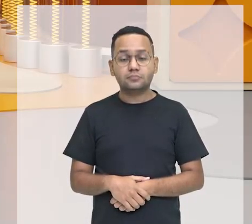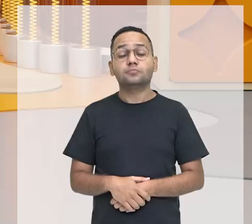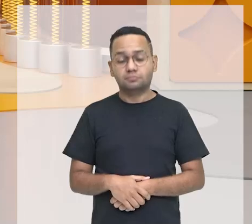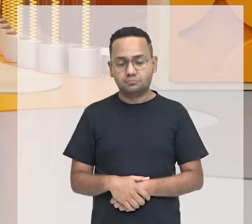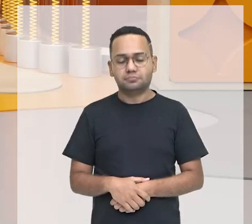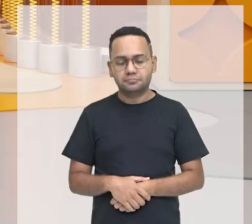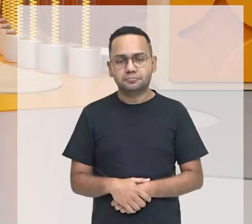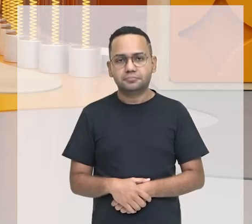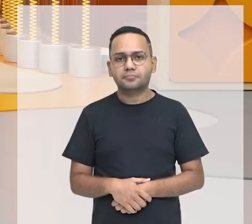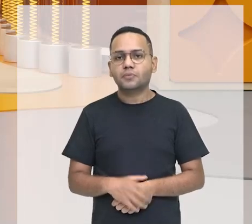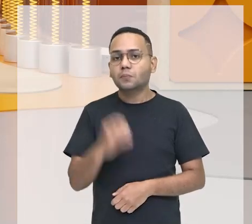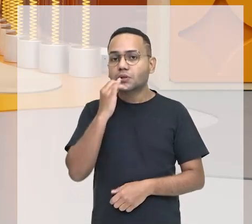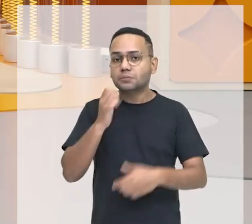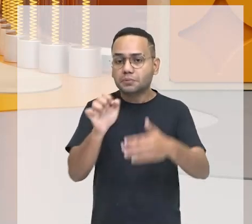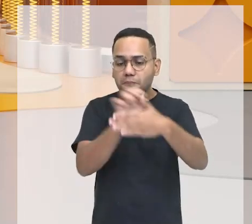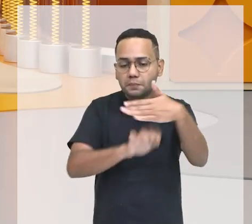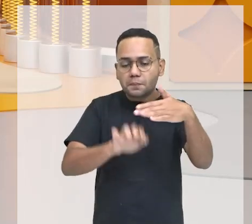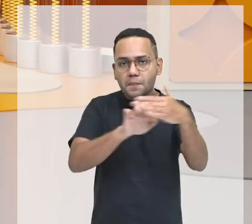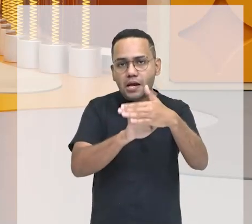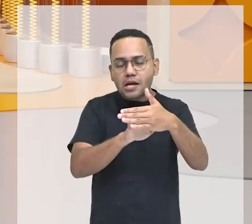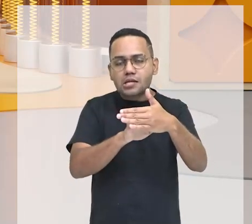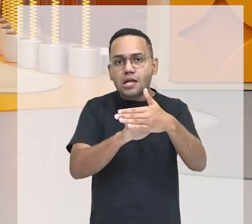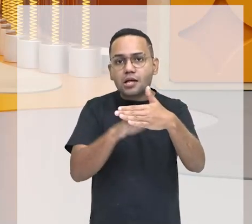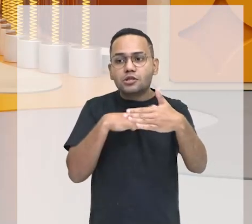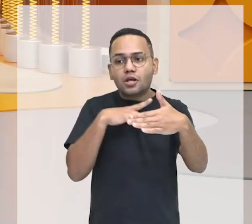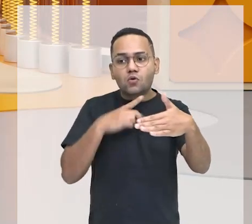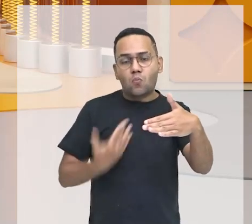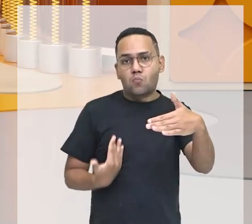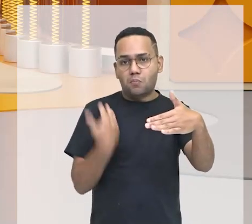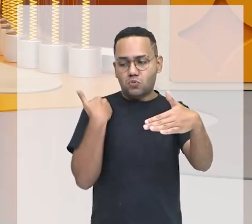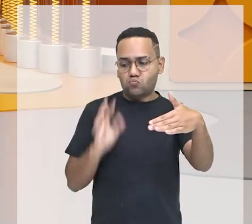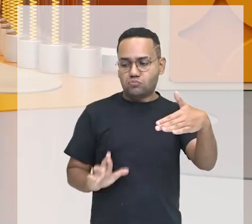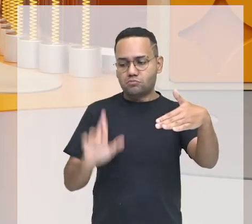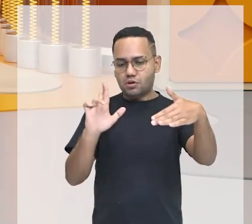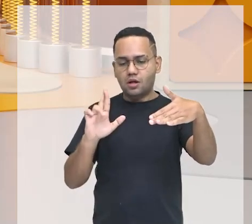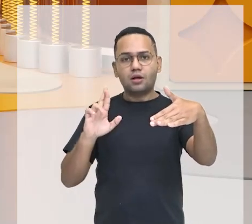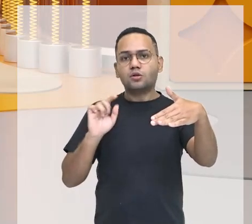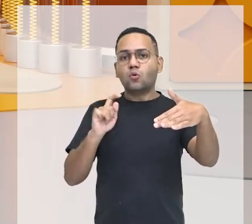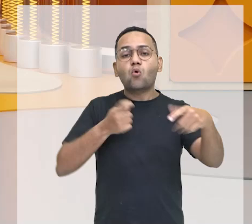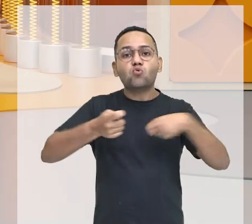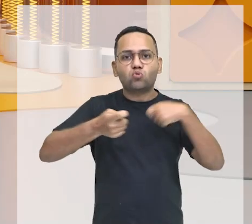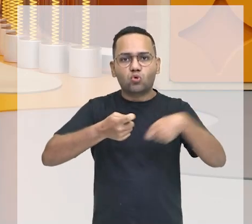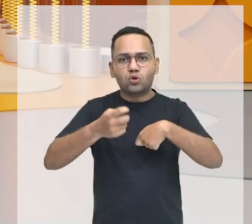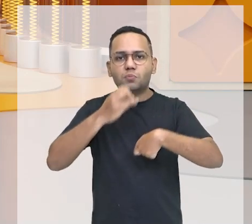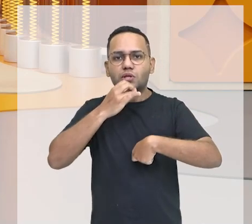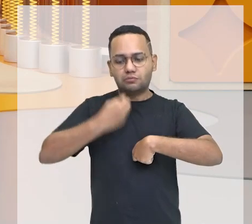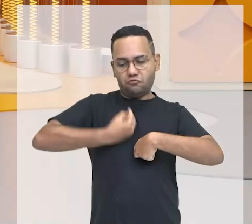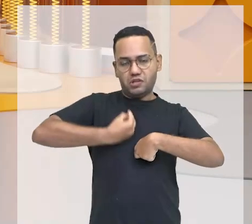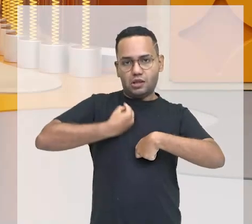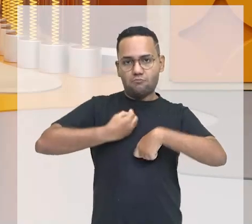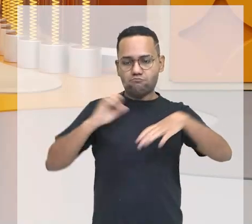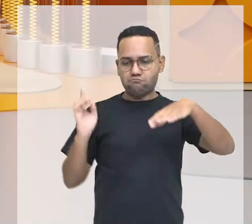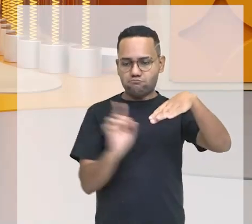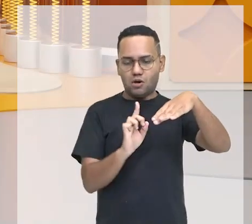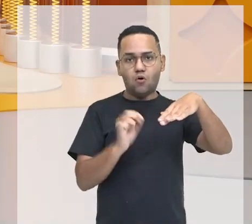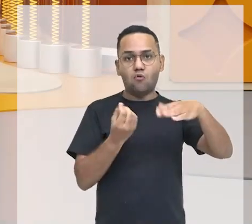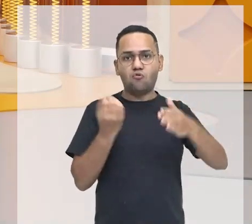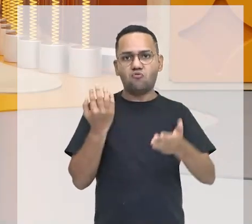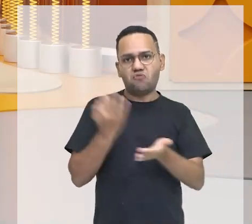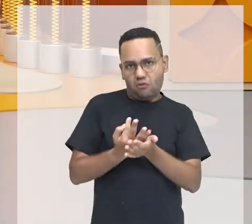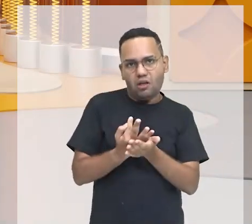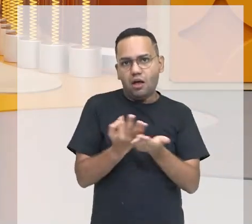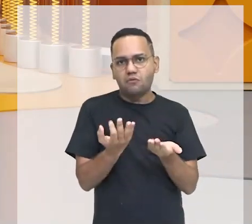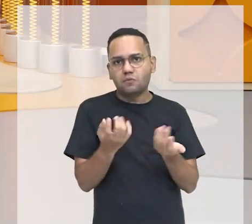e saída dos trabalhadores de uma fábrica, por exemplo. Aquela máquina mecânica que fazia aquela barulheira, que